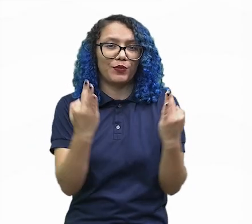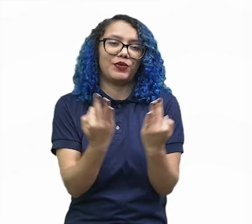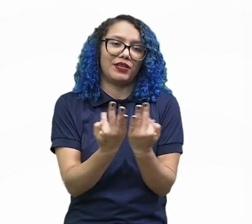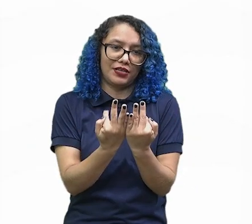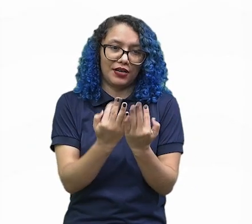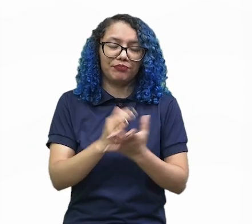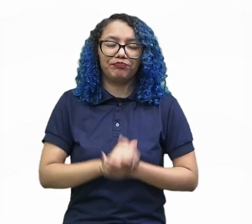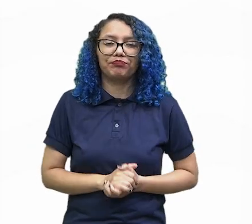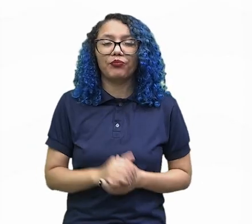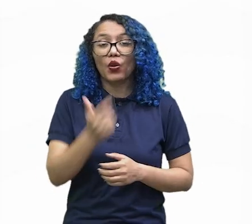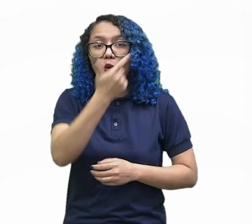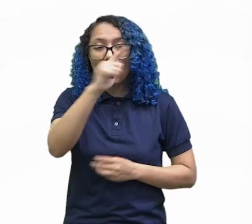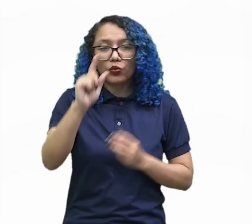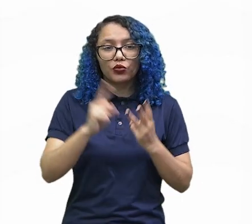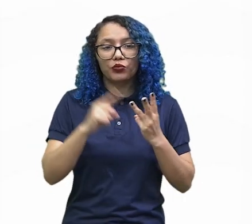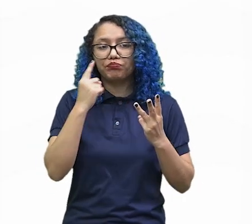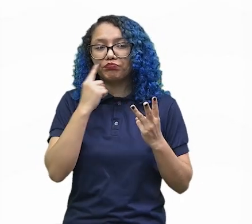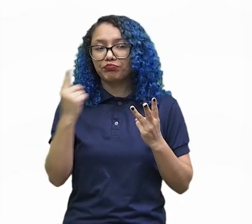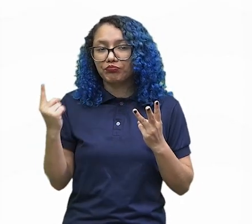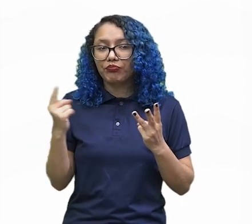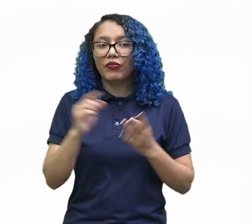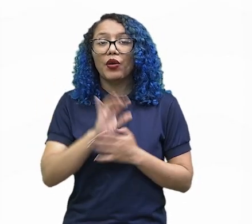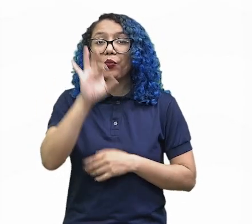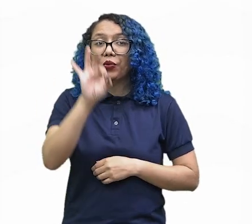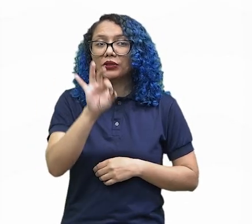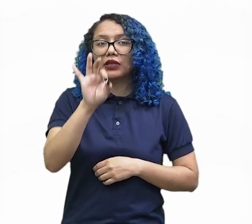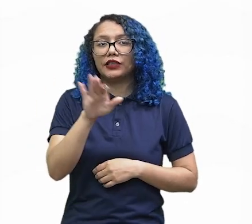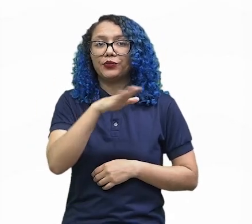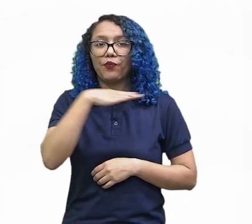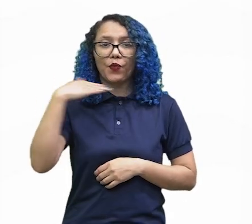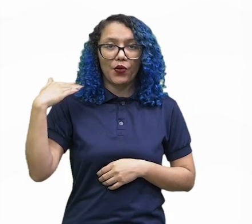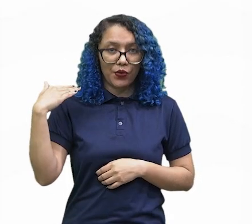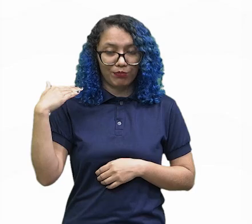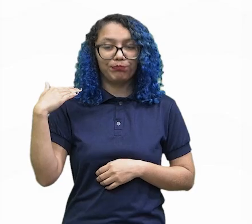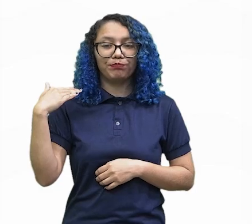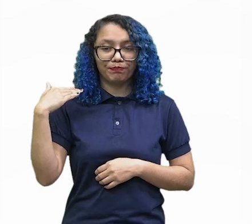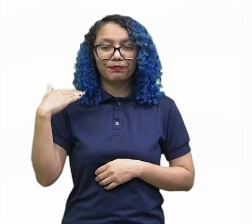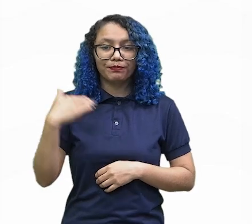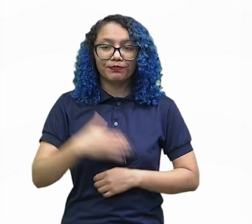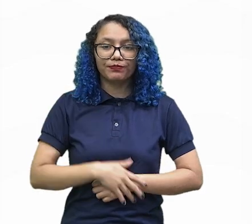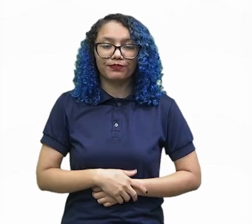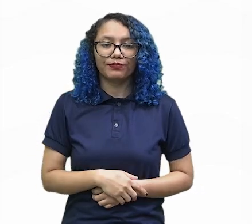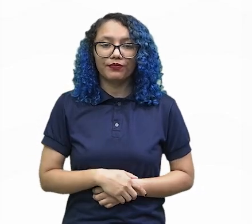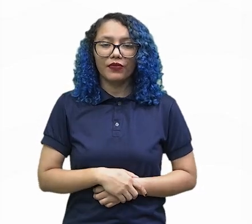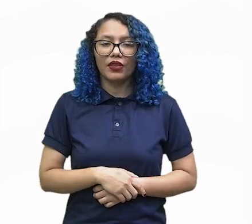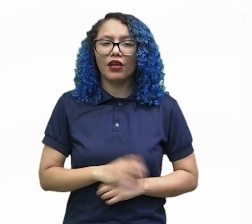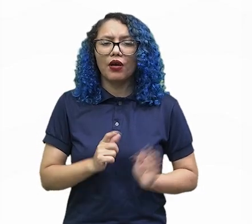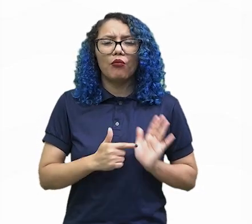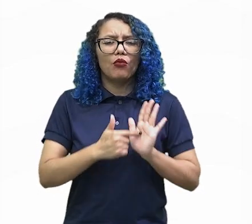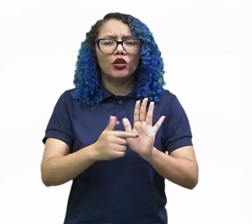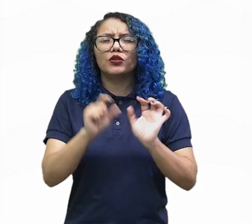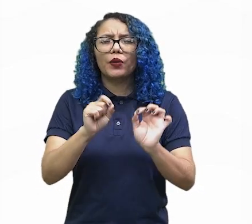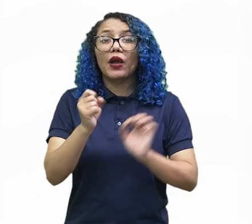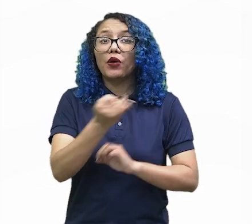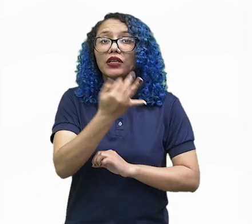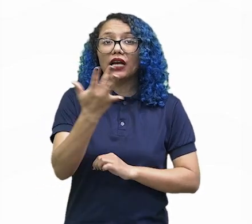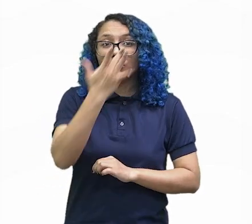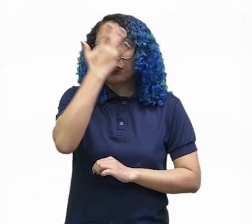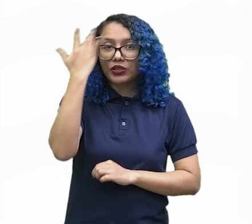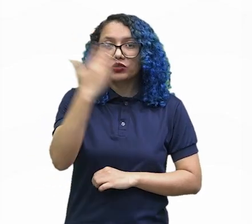de fecundidade, também teremos a taxa de mortalidade, né, que indica o número